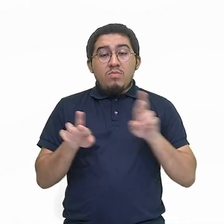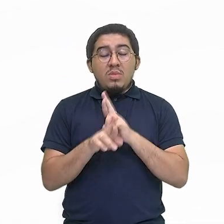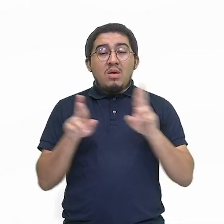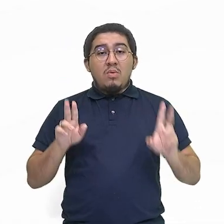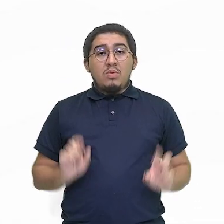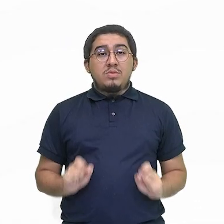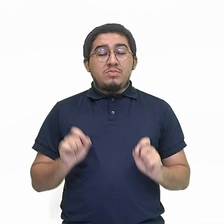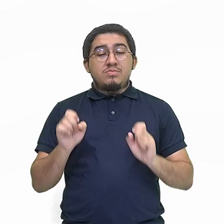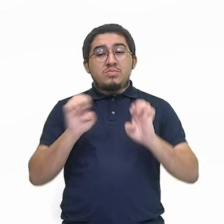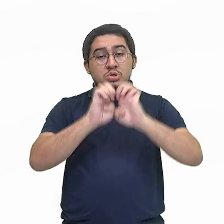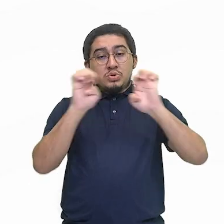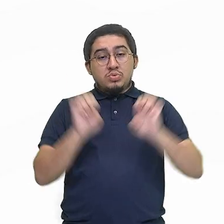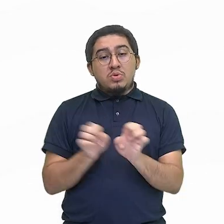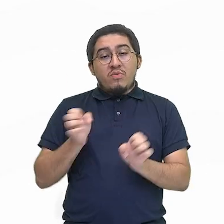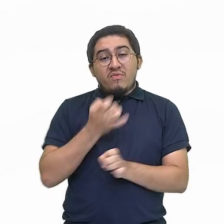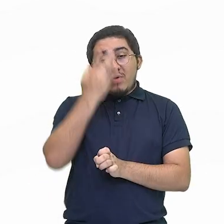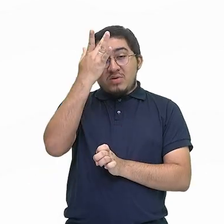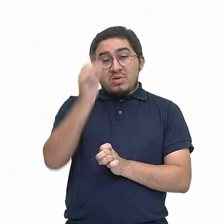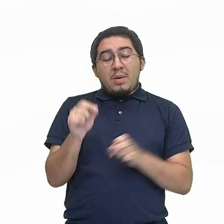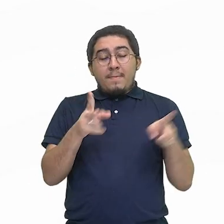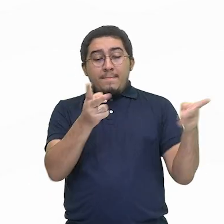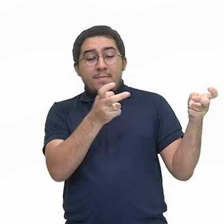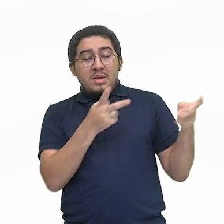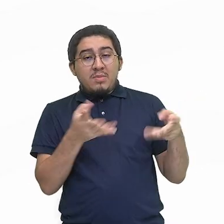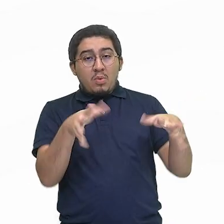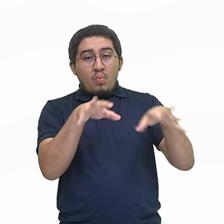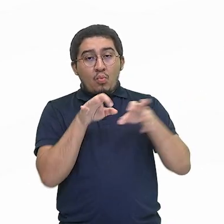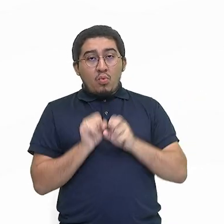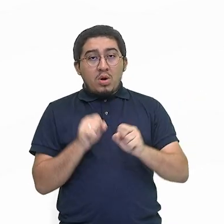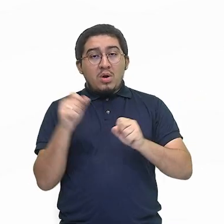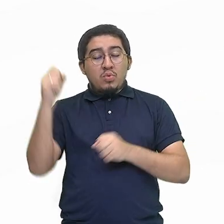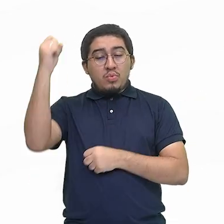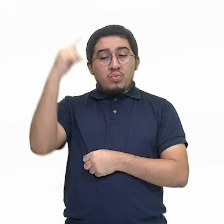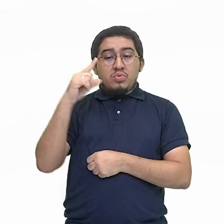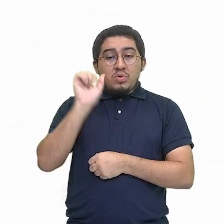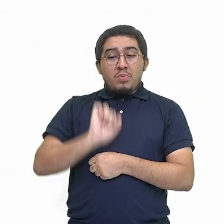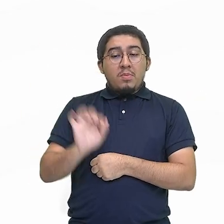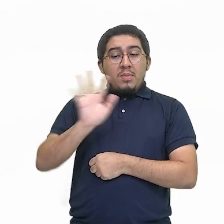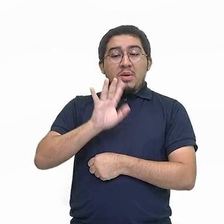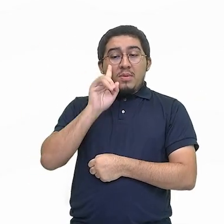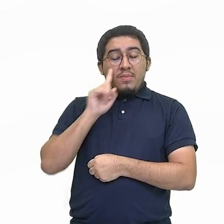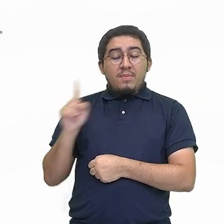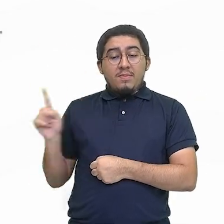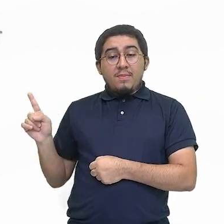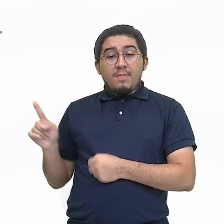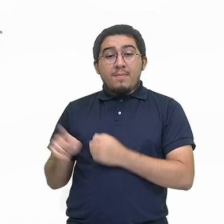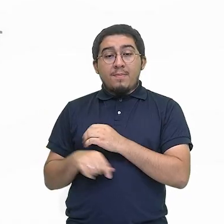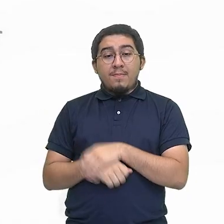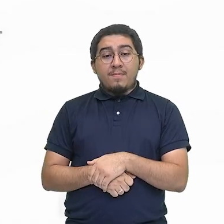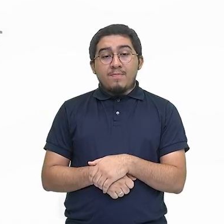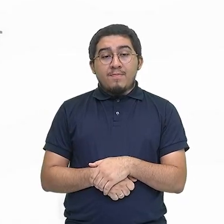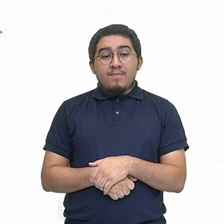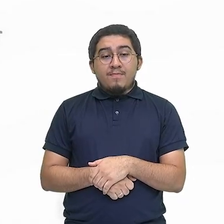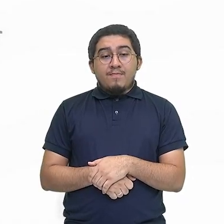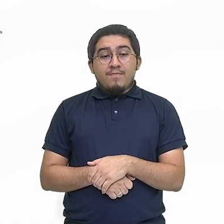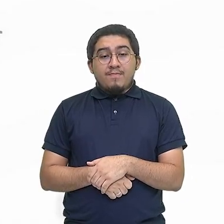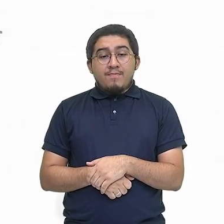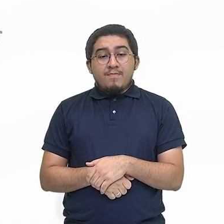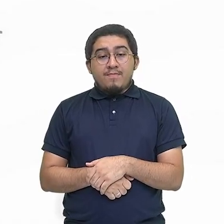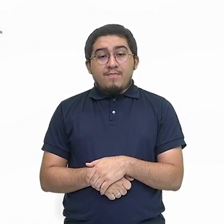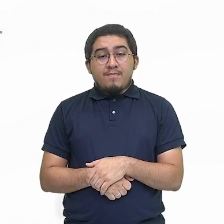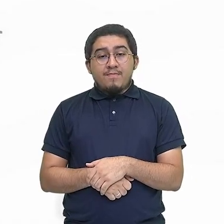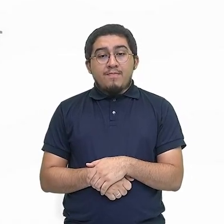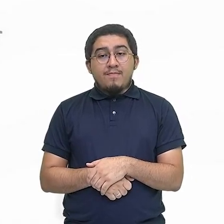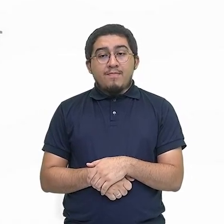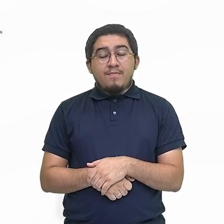é que o formato facilita a captação de luz. Vejam vocês a imagem da nossa célula da folha. E esse formato